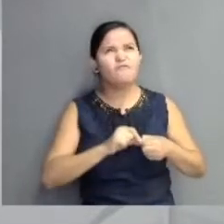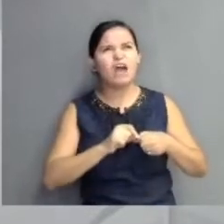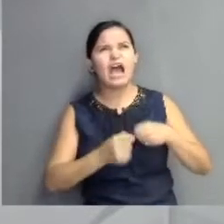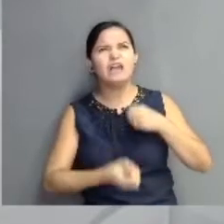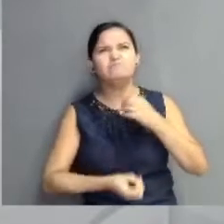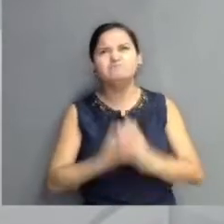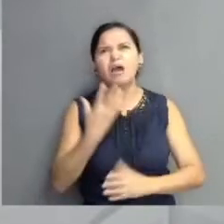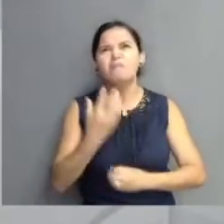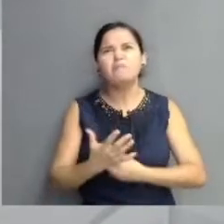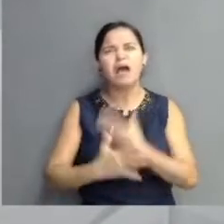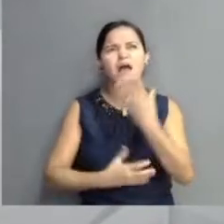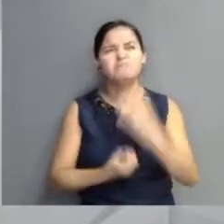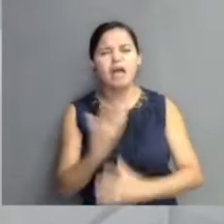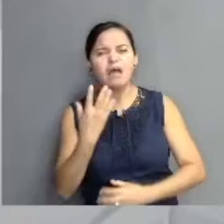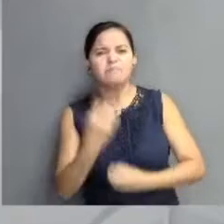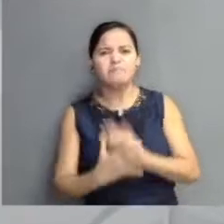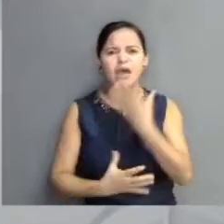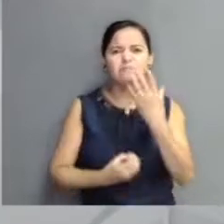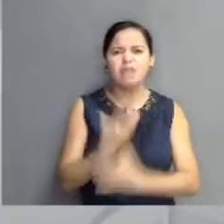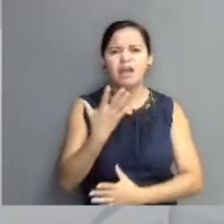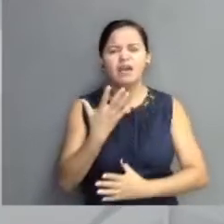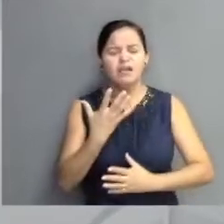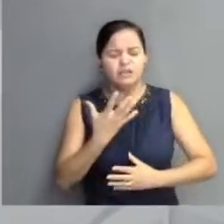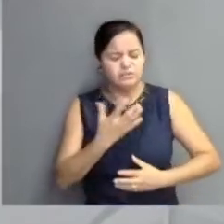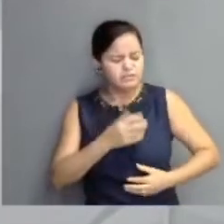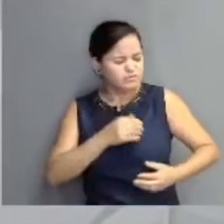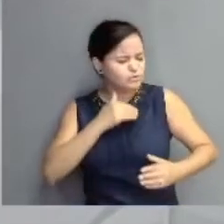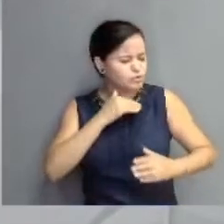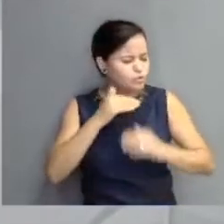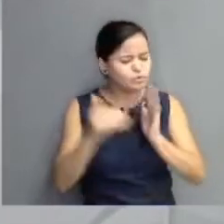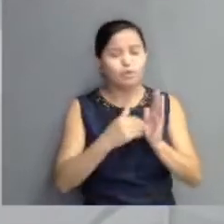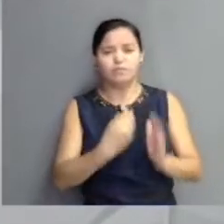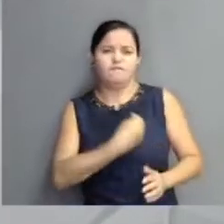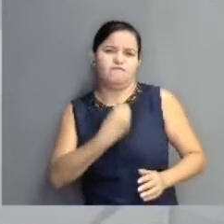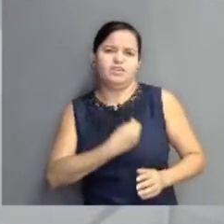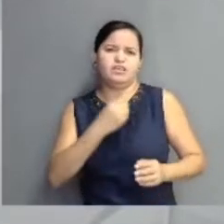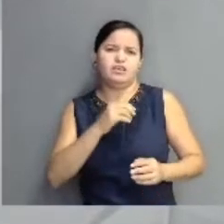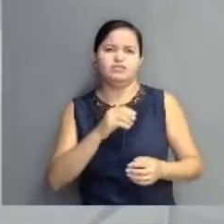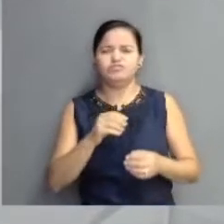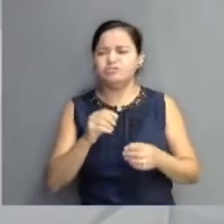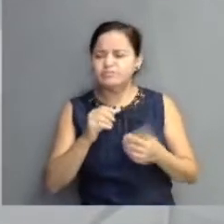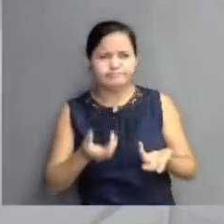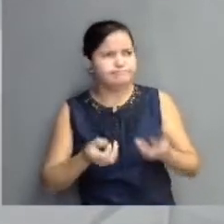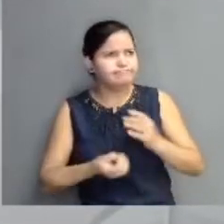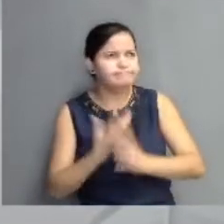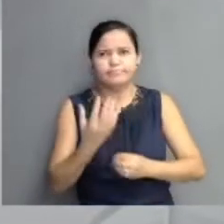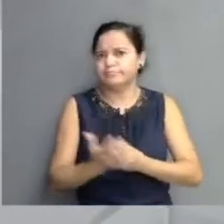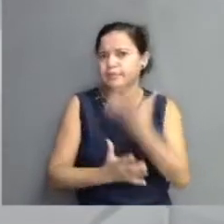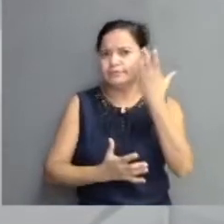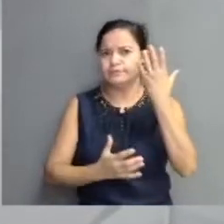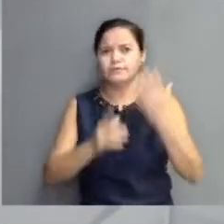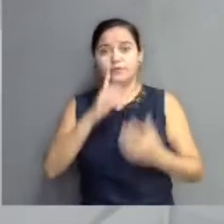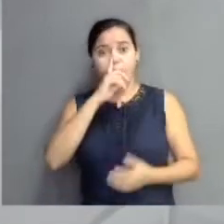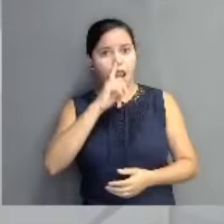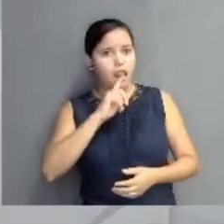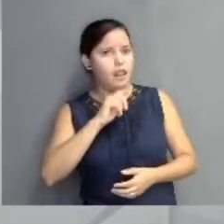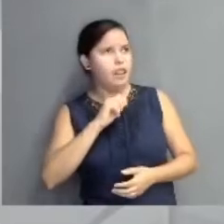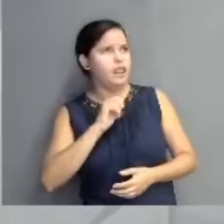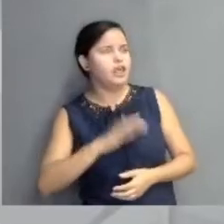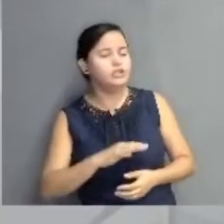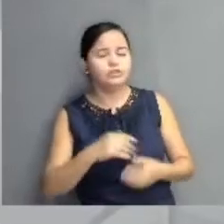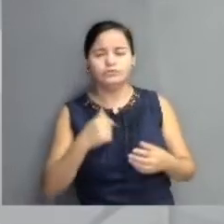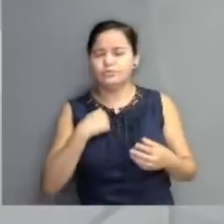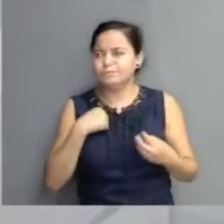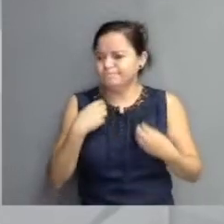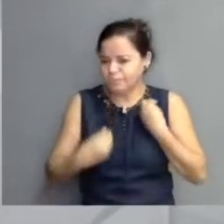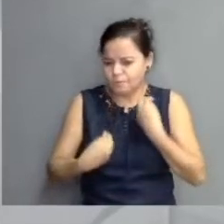mês, durante um ano, durante toda a tua vida tu vai produzir? Então, tentar responder essas perguntas vão fazer grande diferença quando a gente